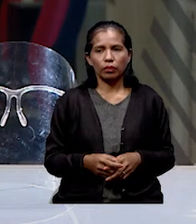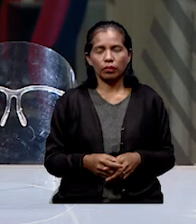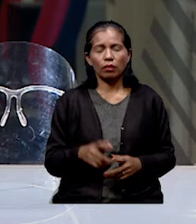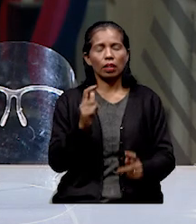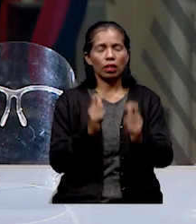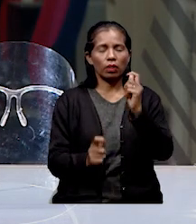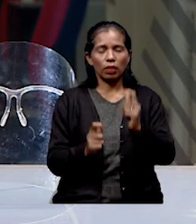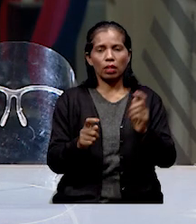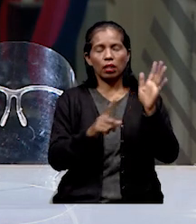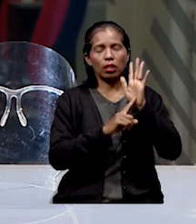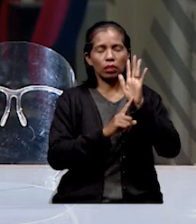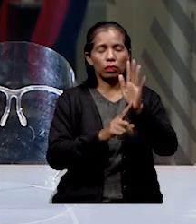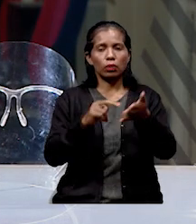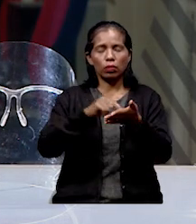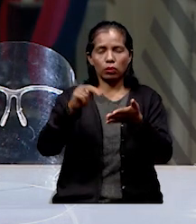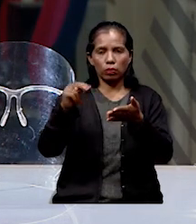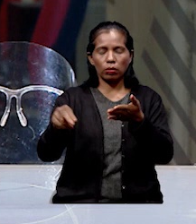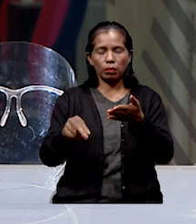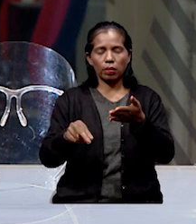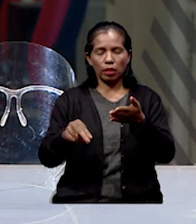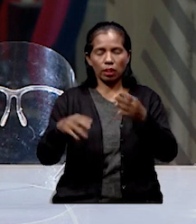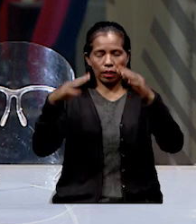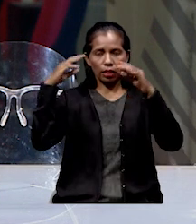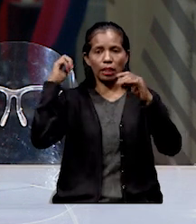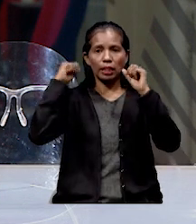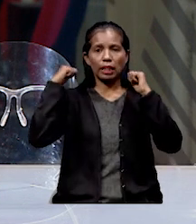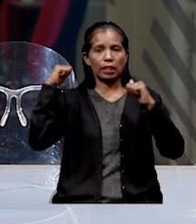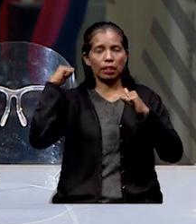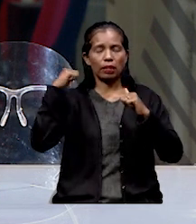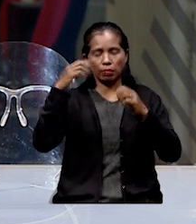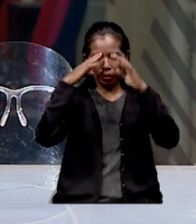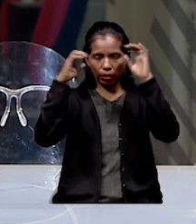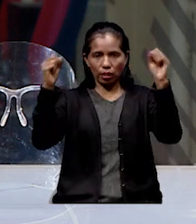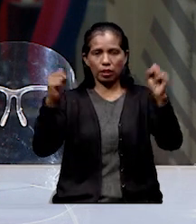Aníbal Recurso anuncia número sorteio para candidato presidente da República será.